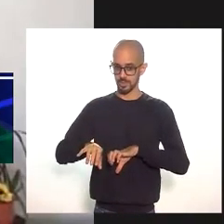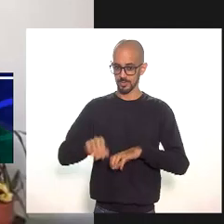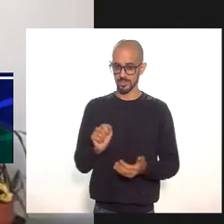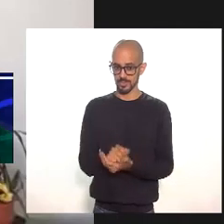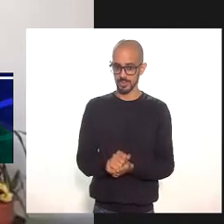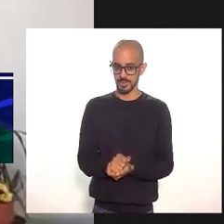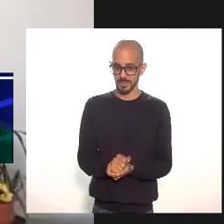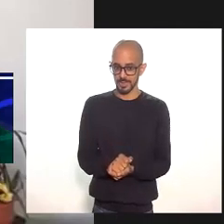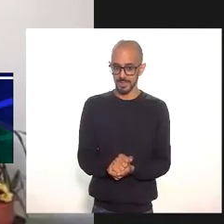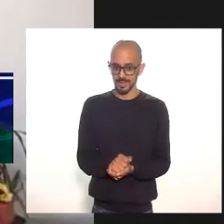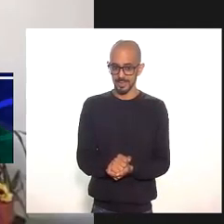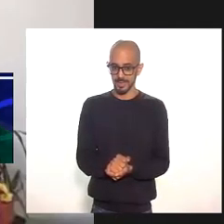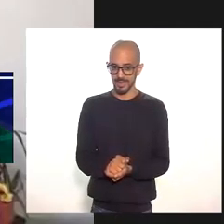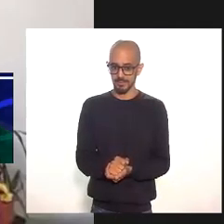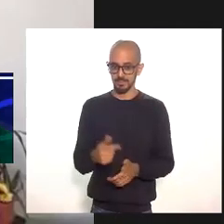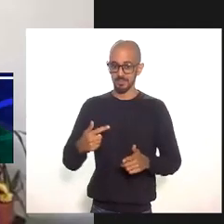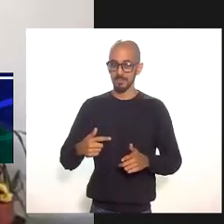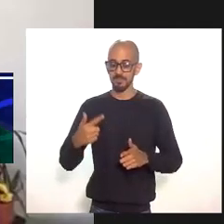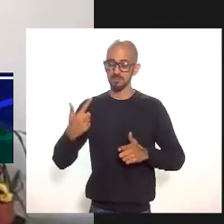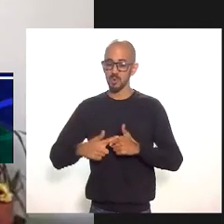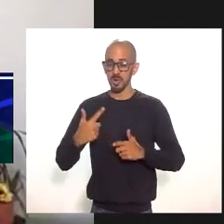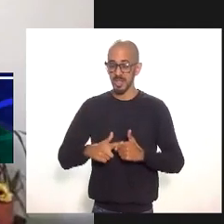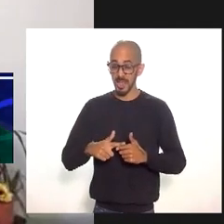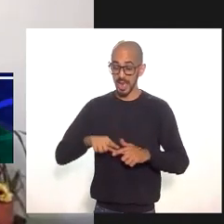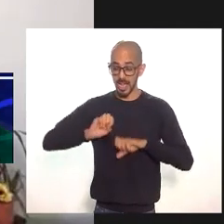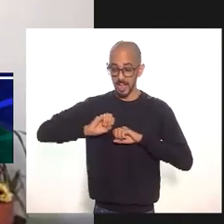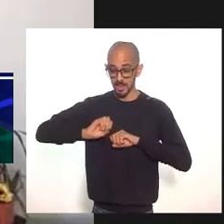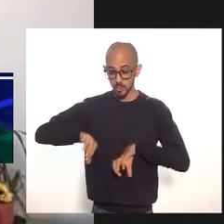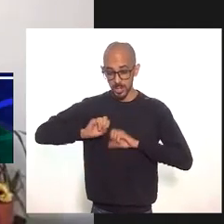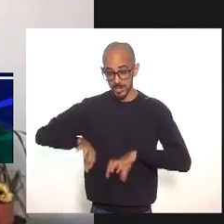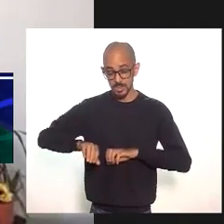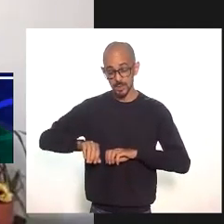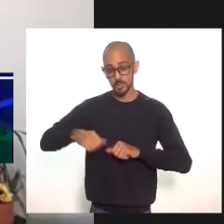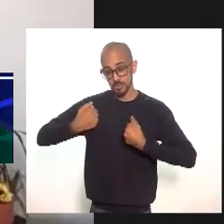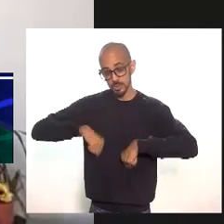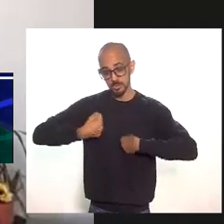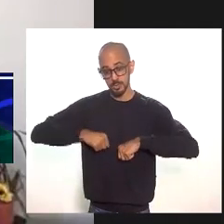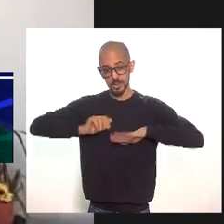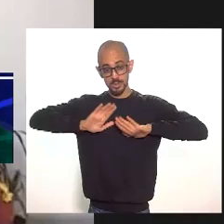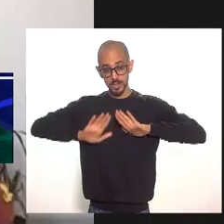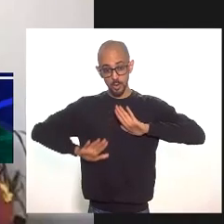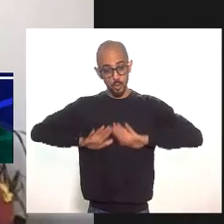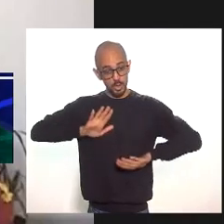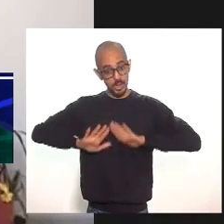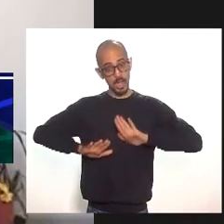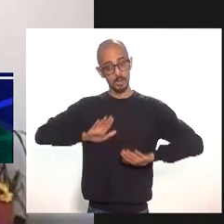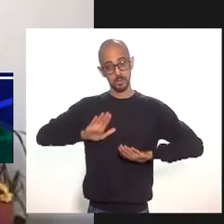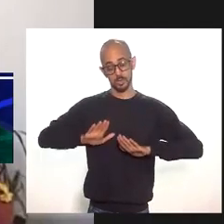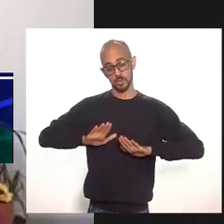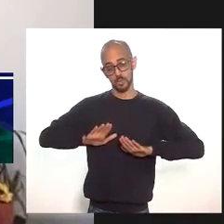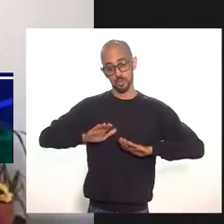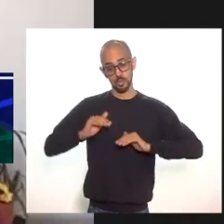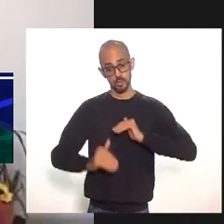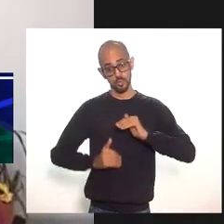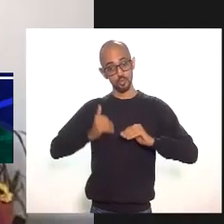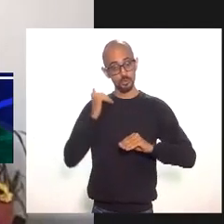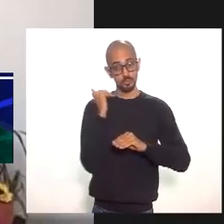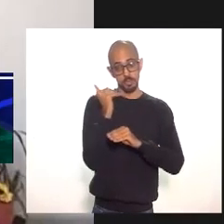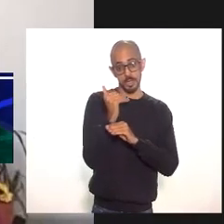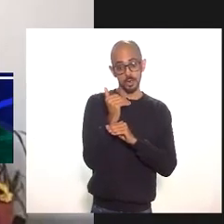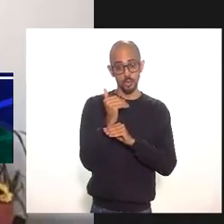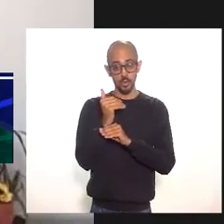educação, por prezarmos a educação, é preciso ter um cuidado superior nesse momento em que a gente está